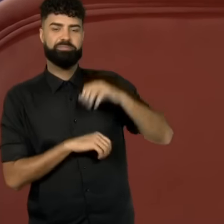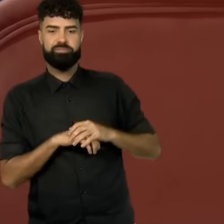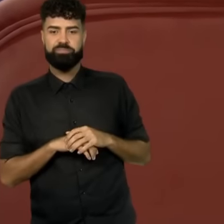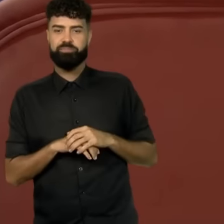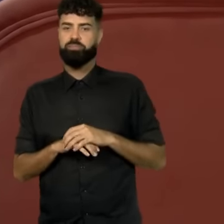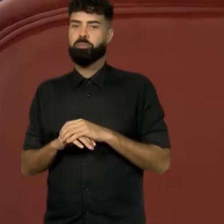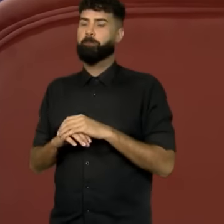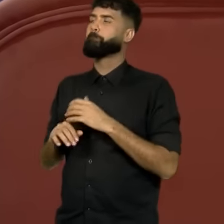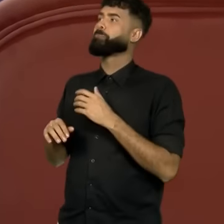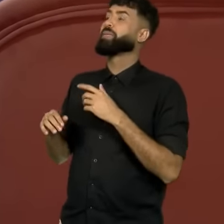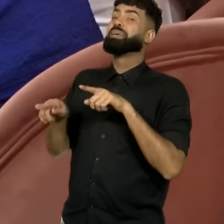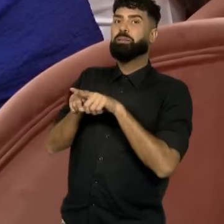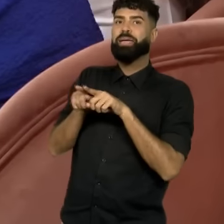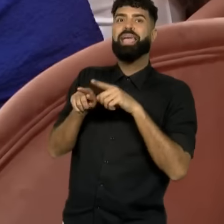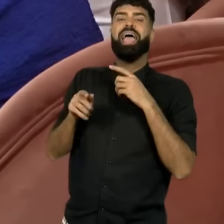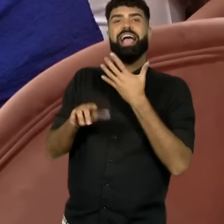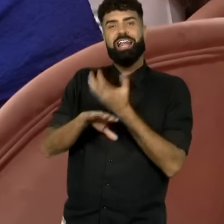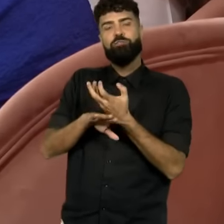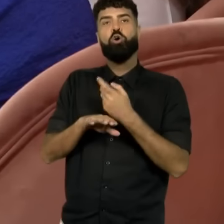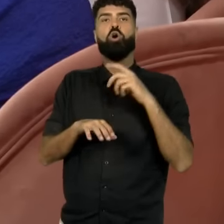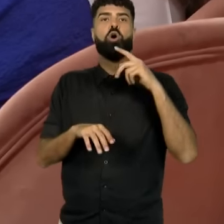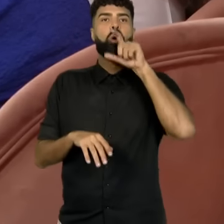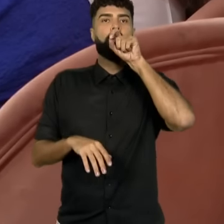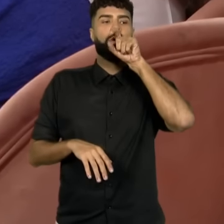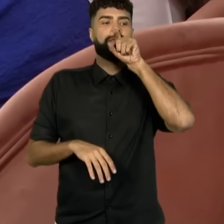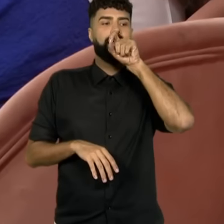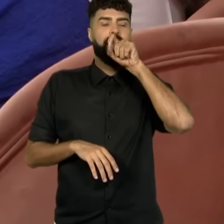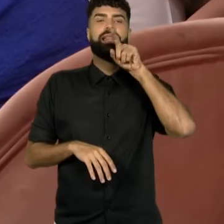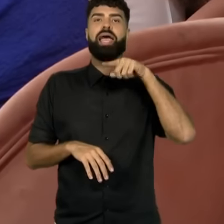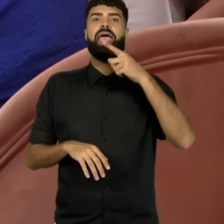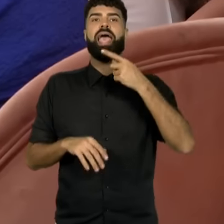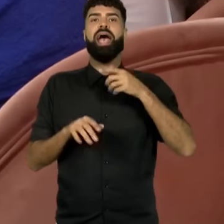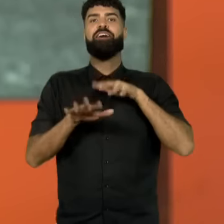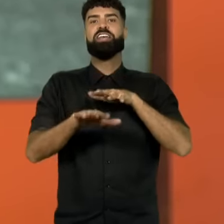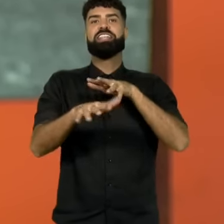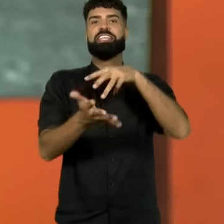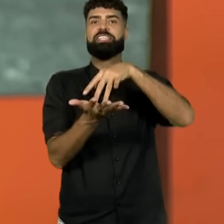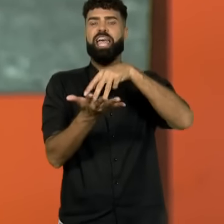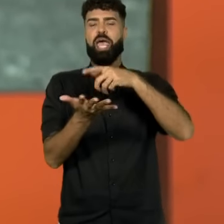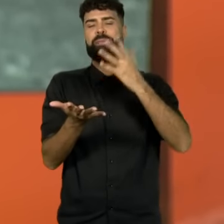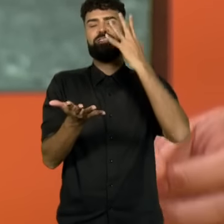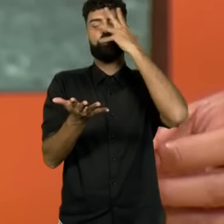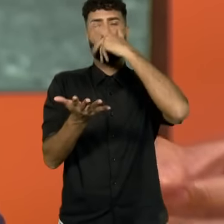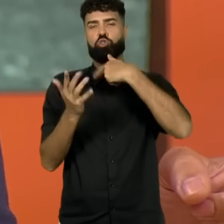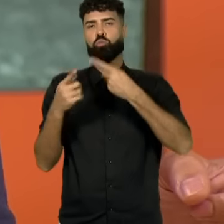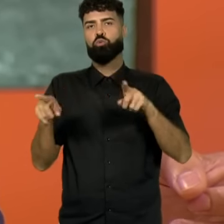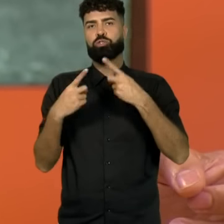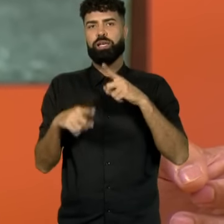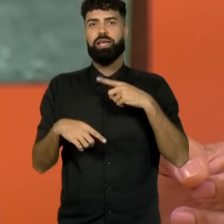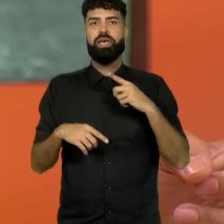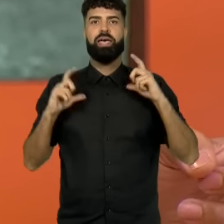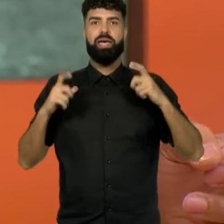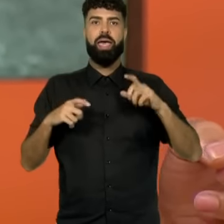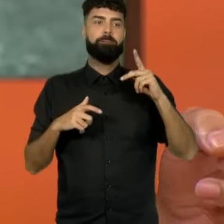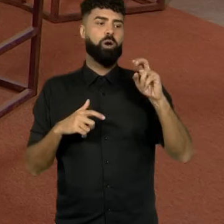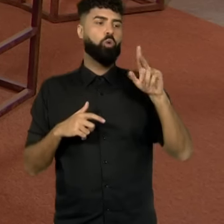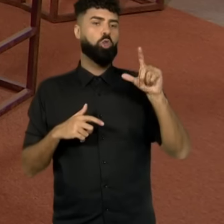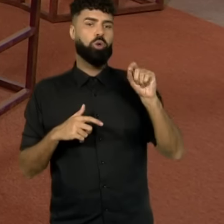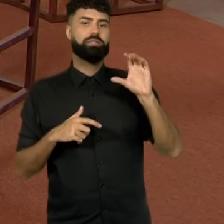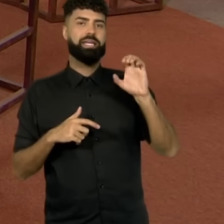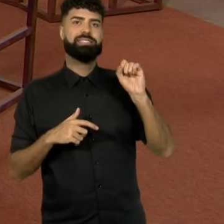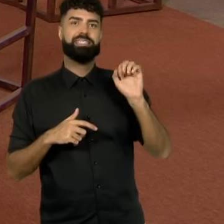um hino da Portela, maravilhoso. Maravilhoso. É. Né? Que já é Paulo César Pinheiro. Esse disco da Clara... Que história linda, né?